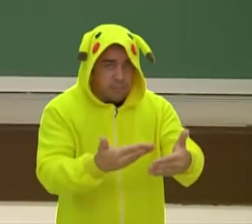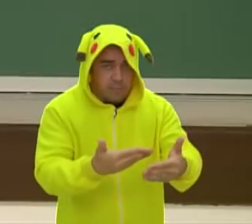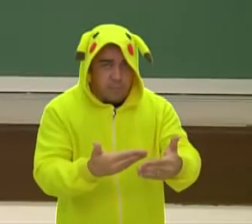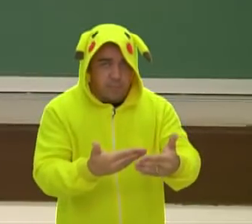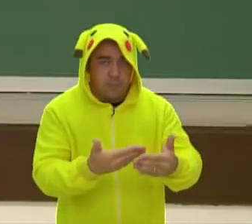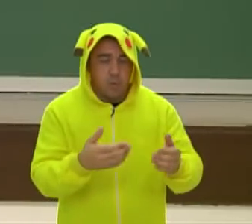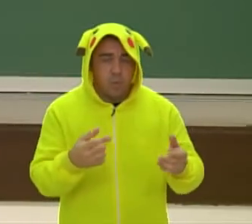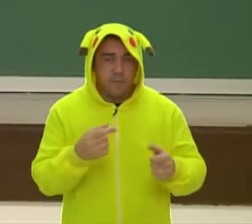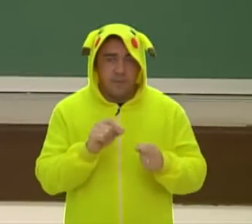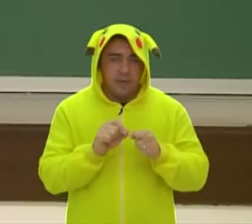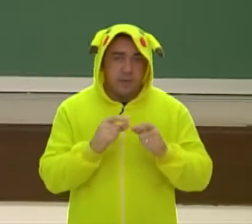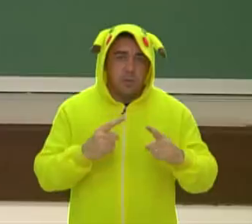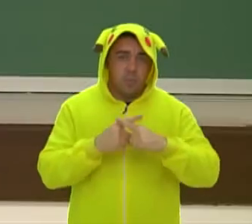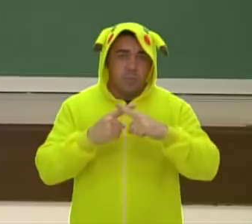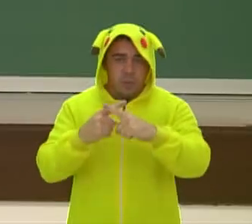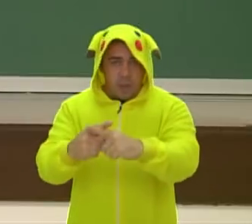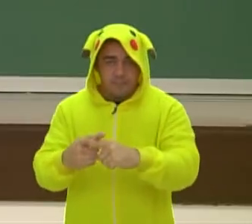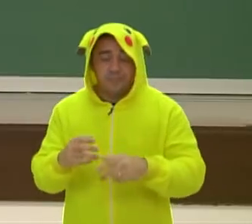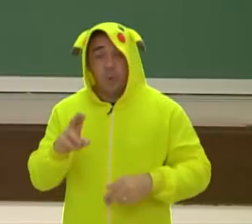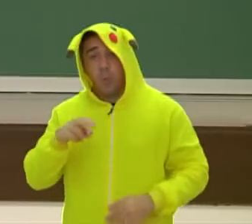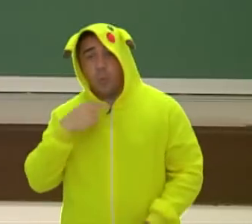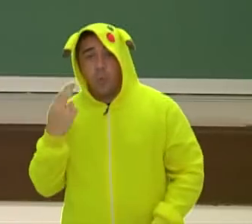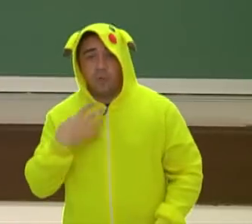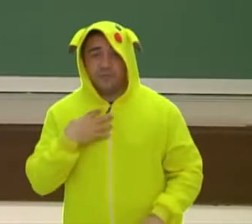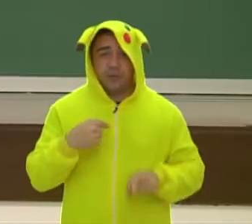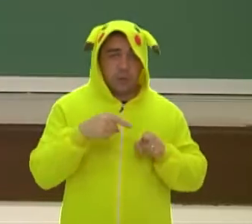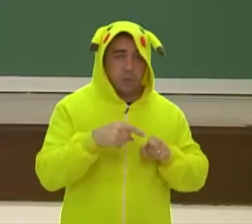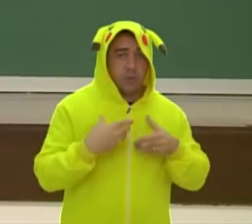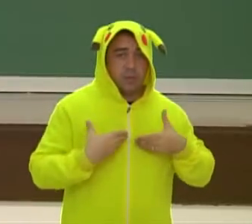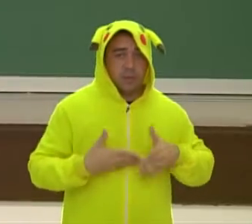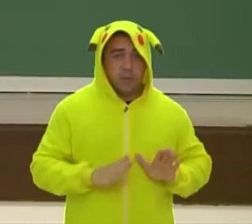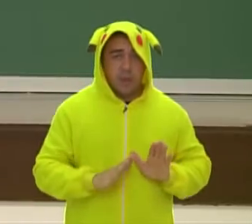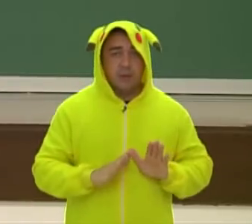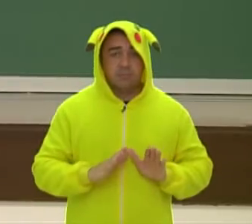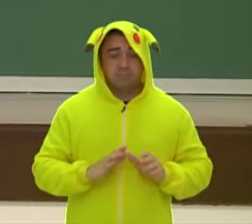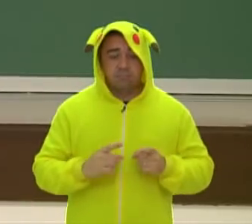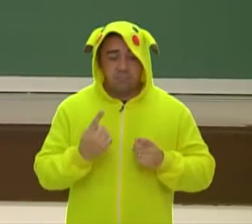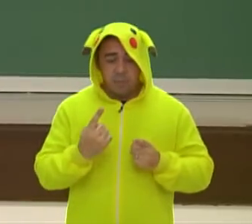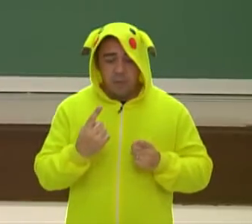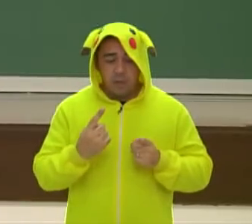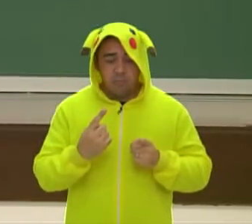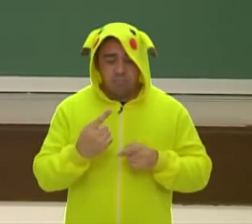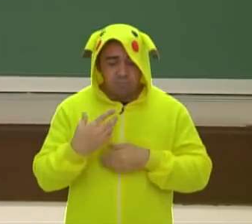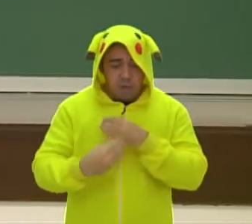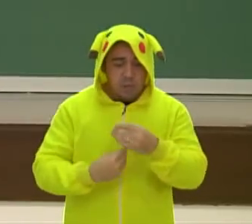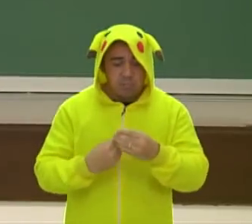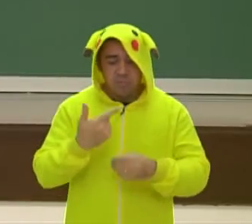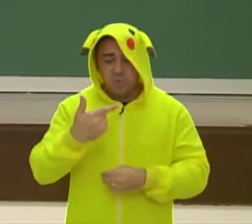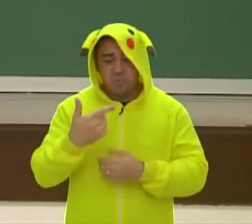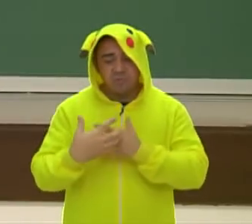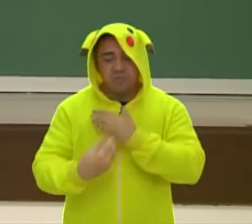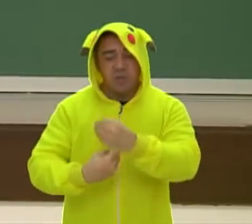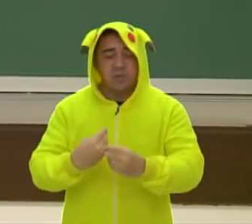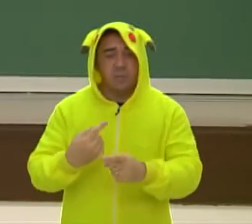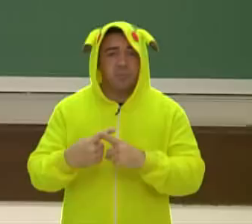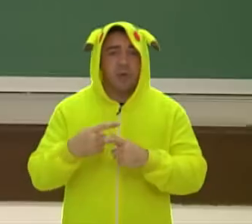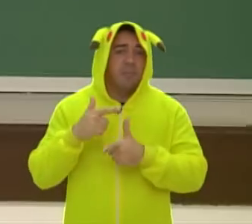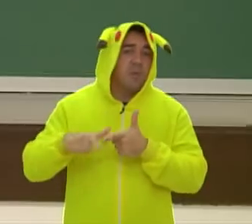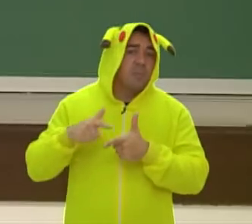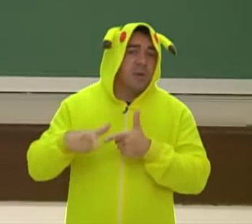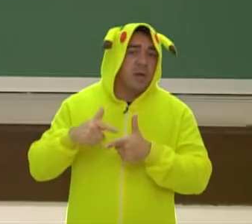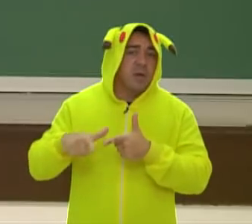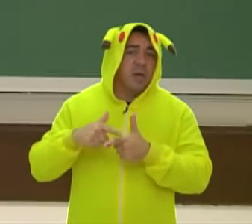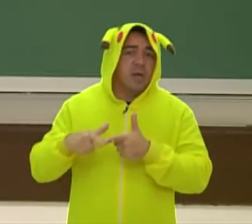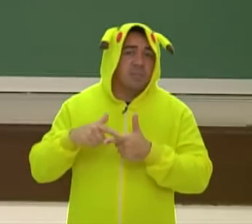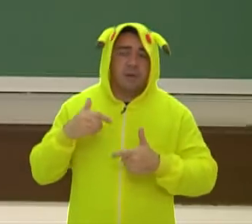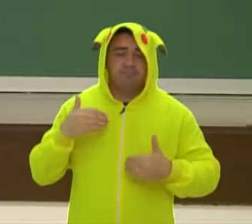não vai conseguir cruzar e ter filhotes, ou o filhote que nascer dele vai nascer ali até a segunda geração só. Depois não nasce mais por um monte de problemas que esse filhote